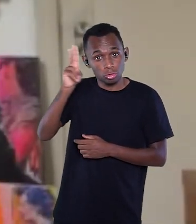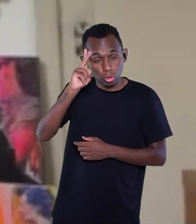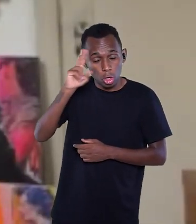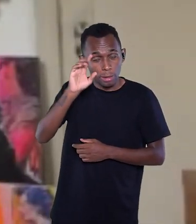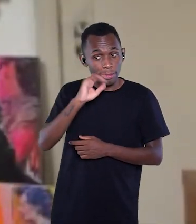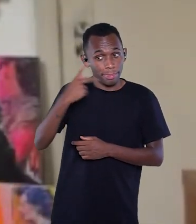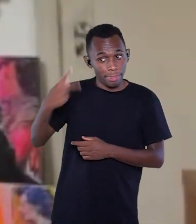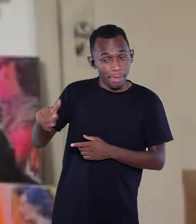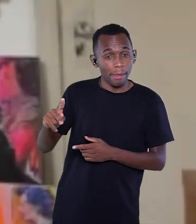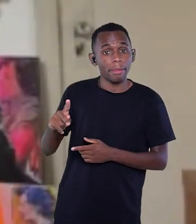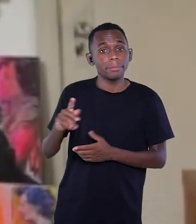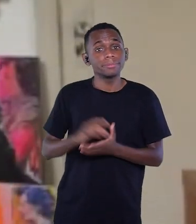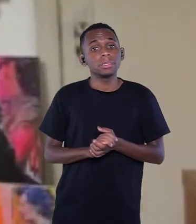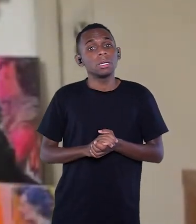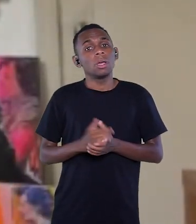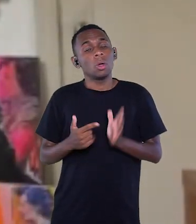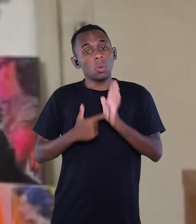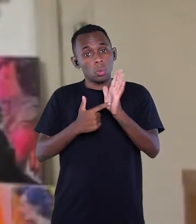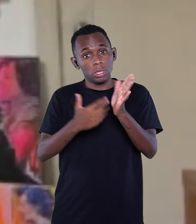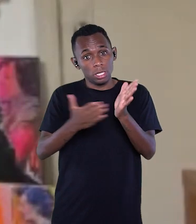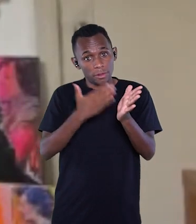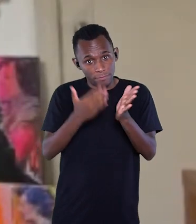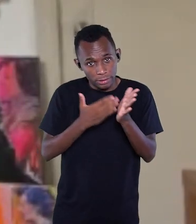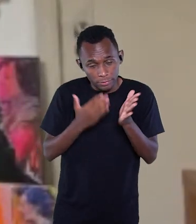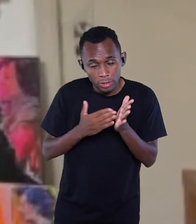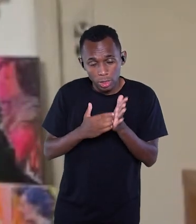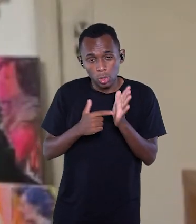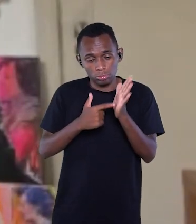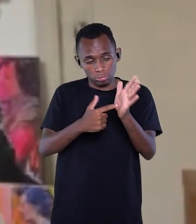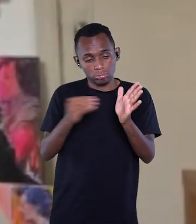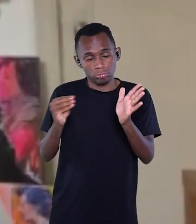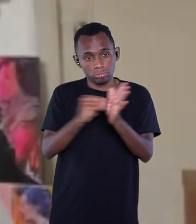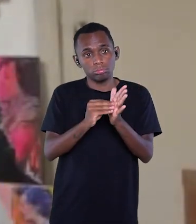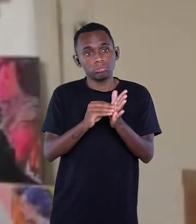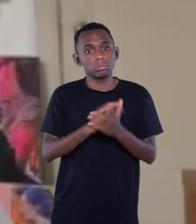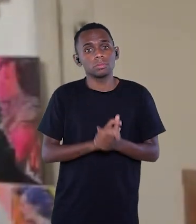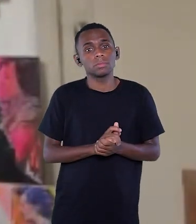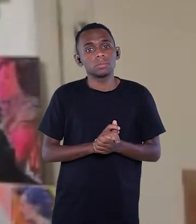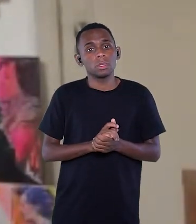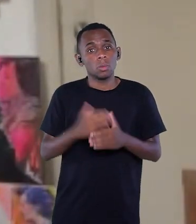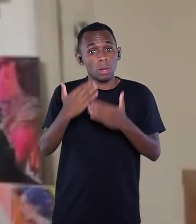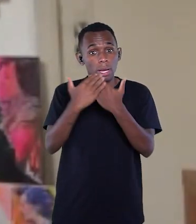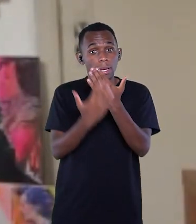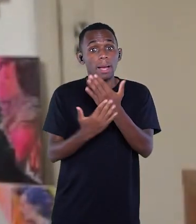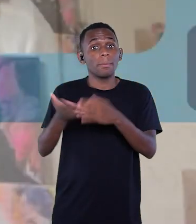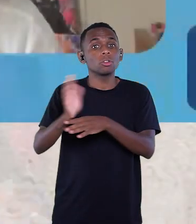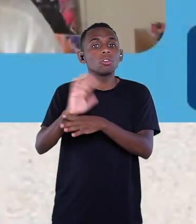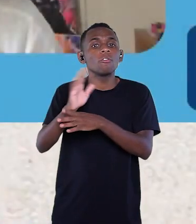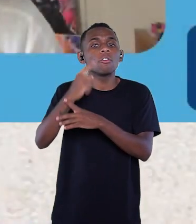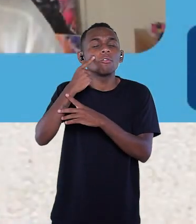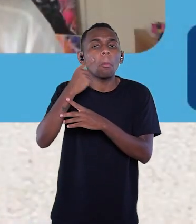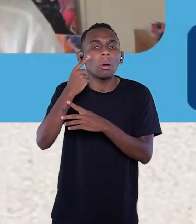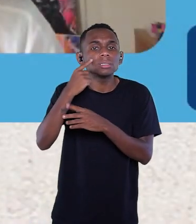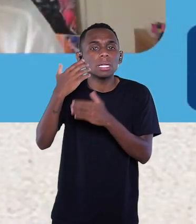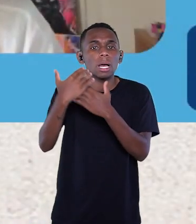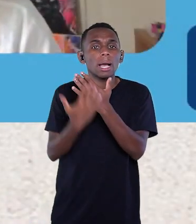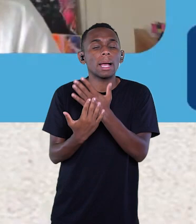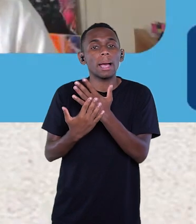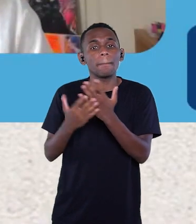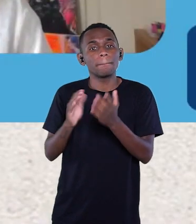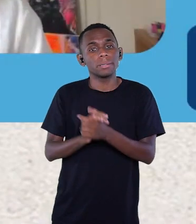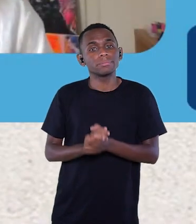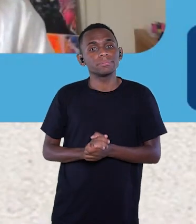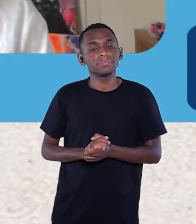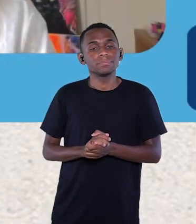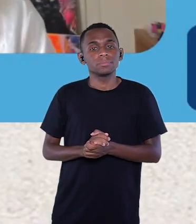livro que eu cito aqui é o Fun Home. Achei a capa do filme aqui, rapidinho, deixa eu mostrar.